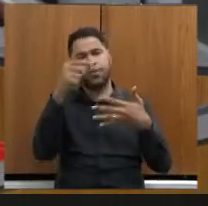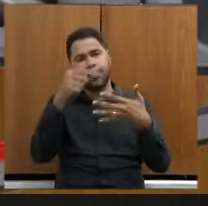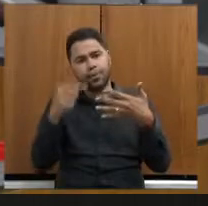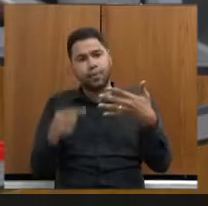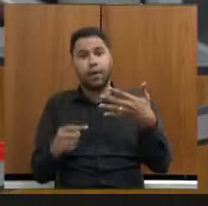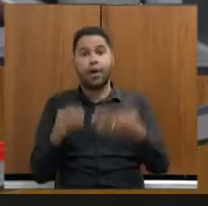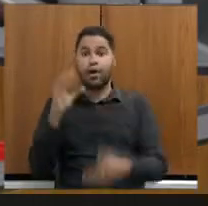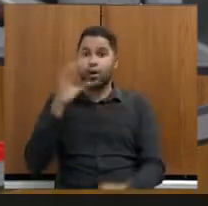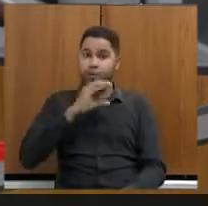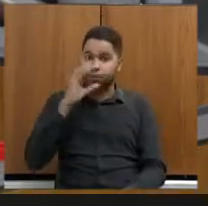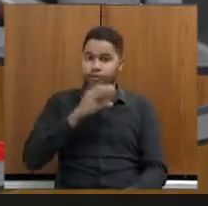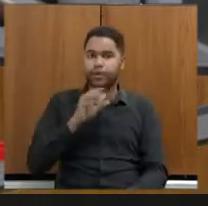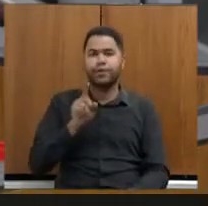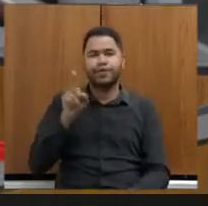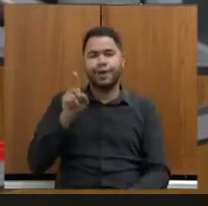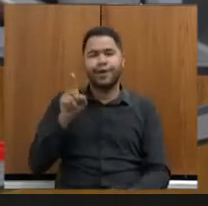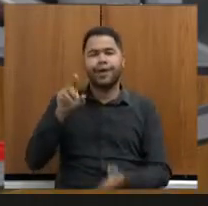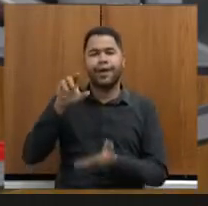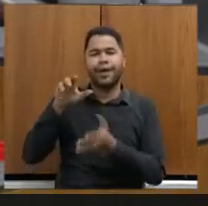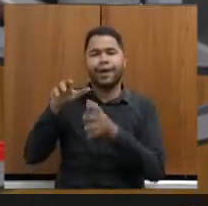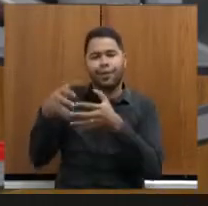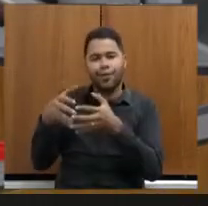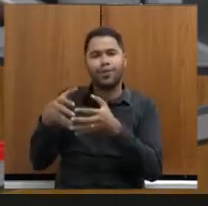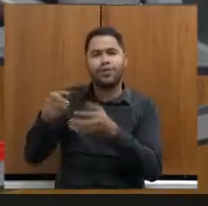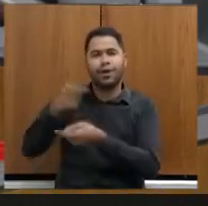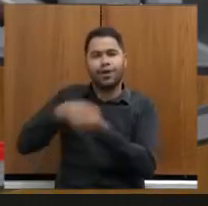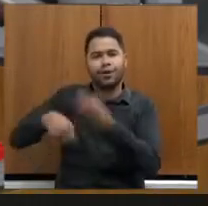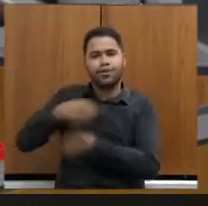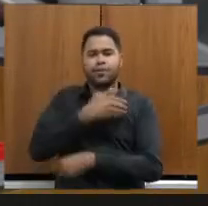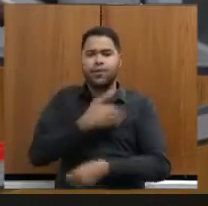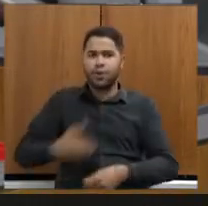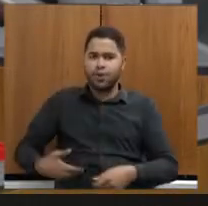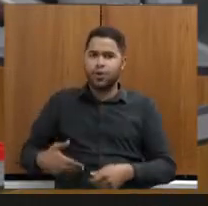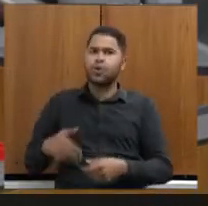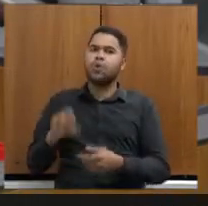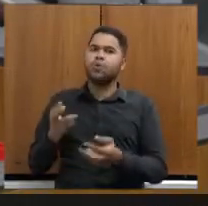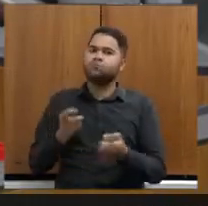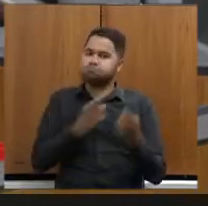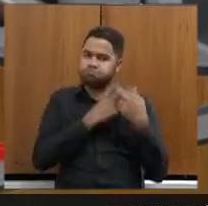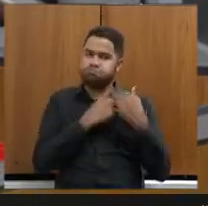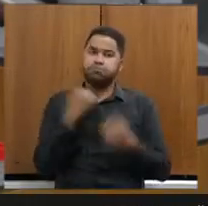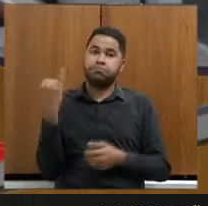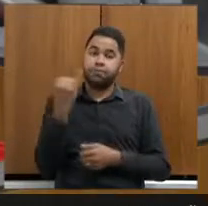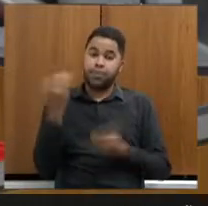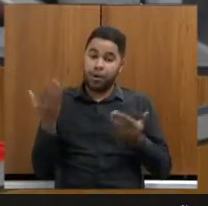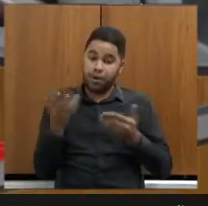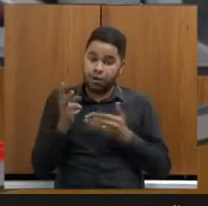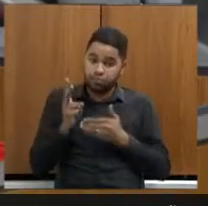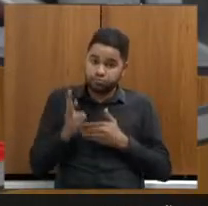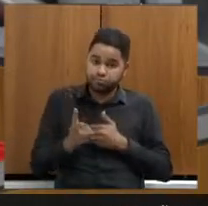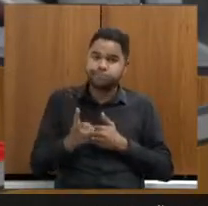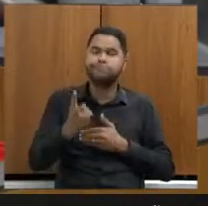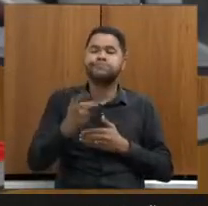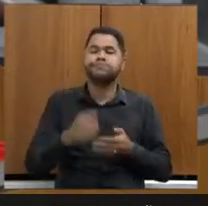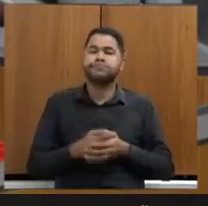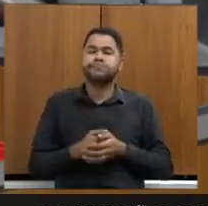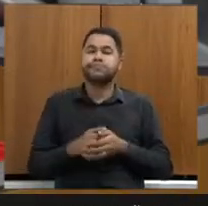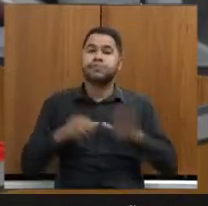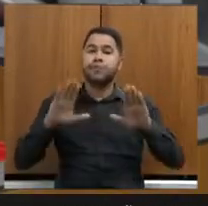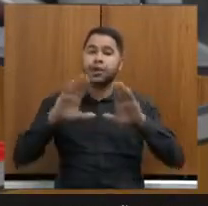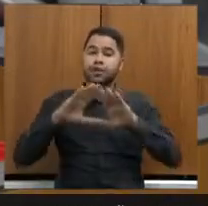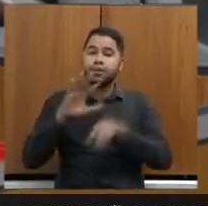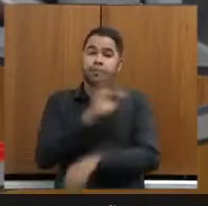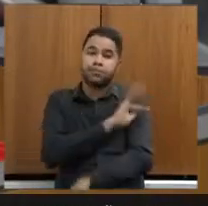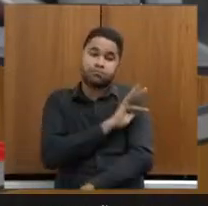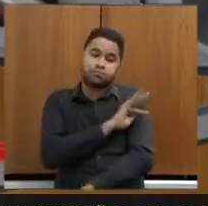audiência lá na comissão de administração pública acho que ela cumpre um papel importante e agora dando sequência que a assembleia